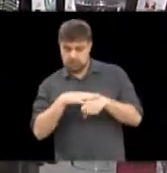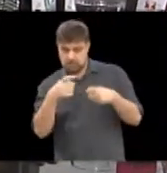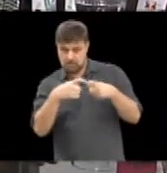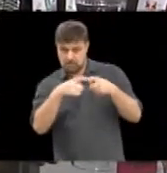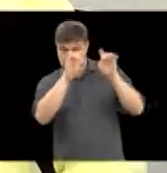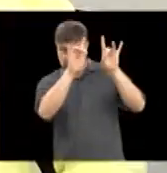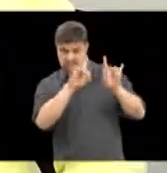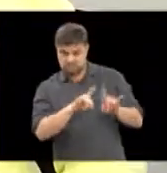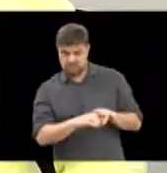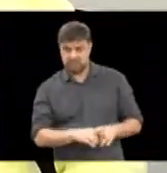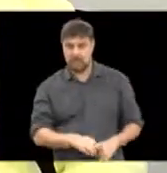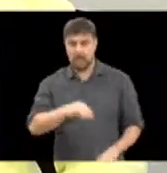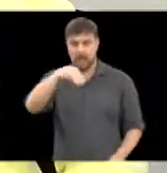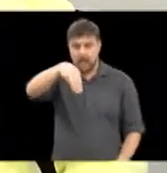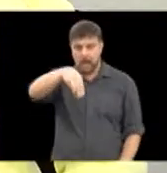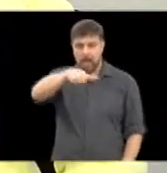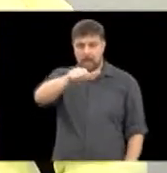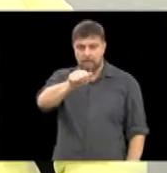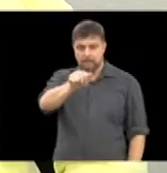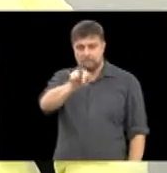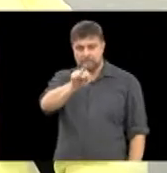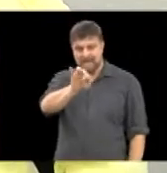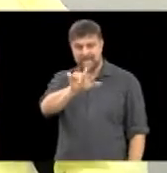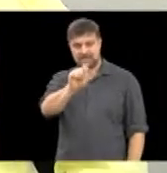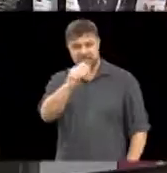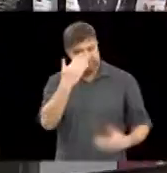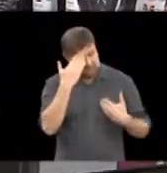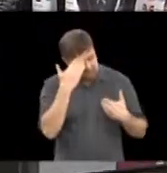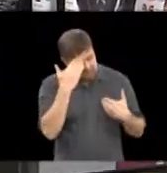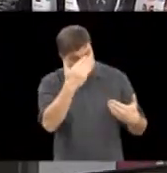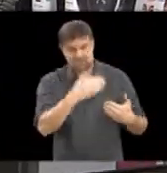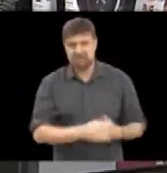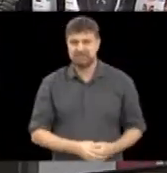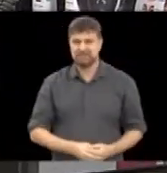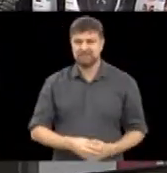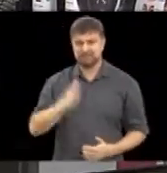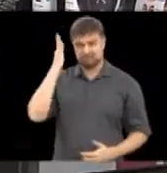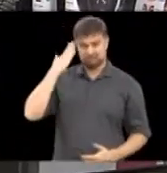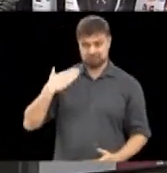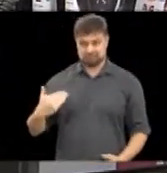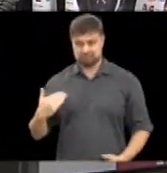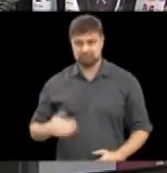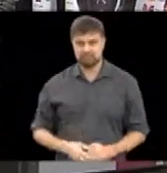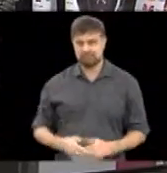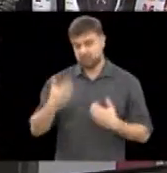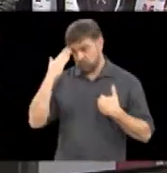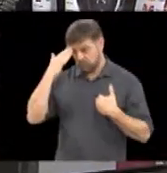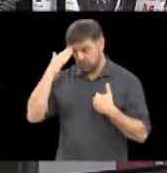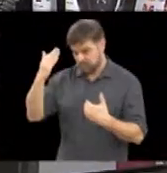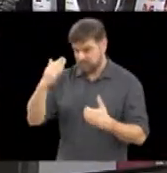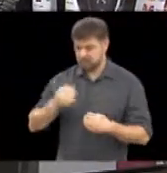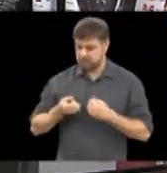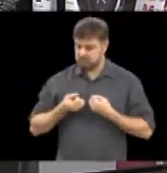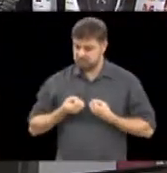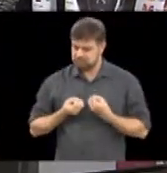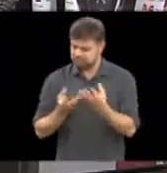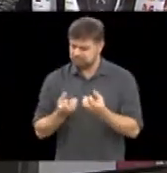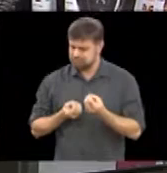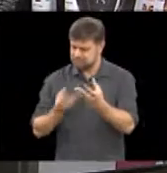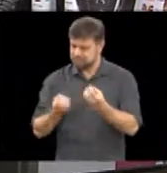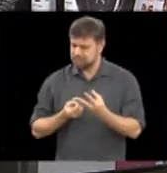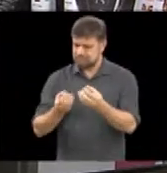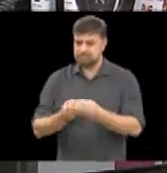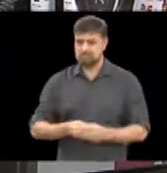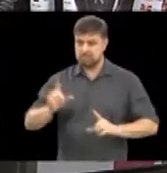Marília Escudeiro. Doutora, muito obrigada por receber a gente aqui, viu? Imagina, Ana, obrigada a vocês, obrigada por estar informando alguma coisa